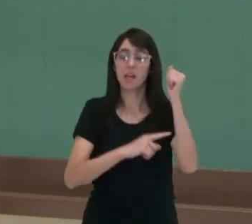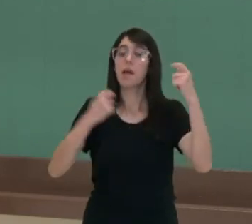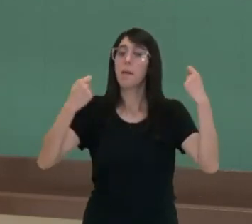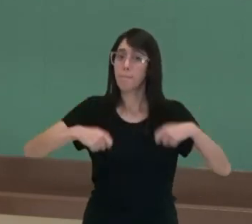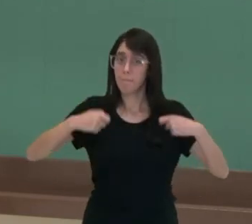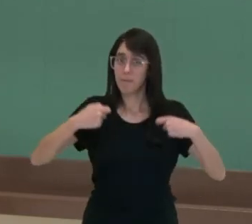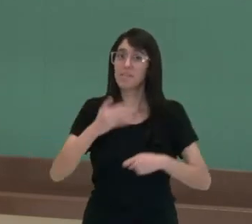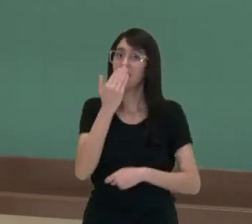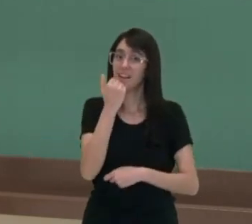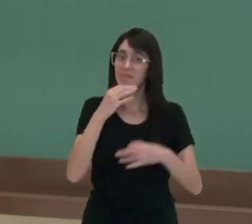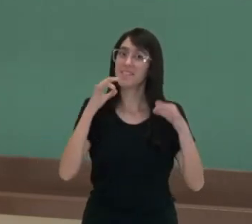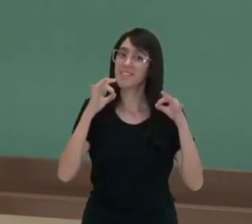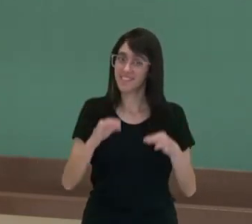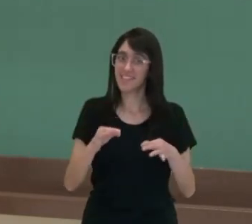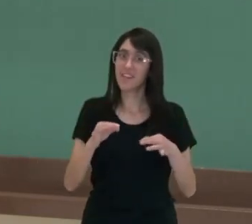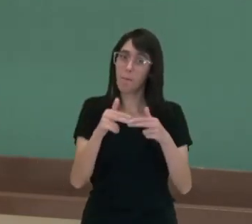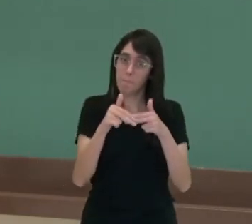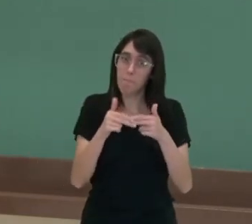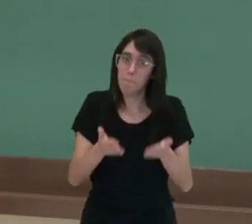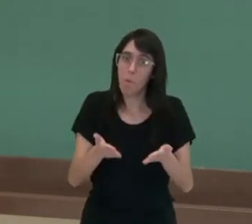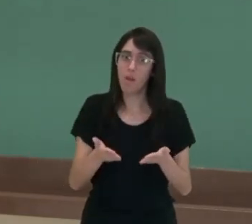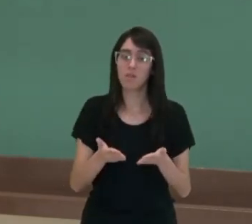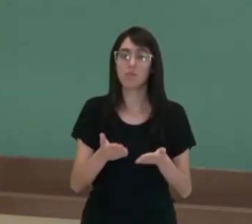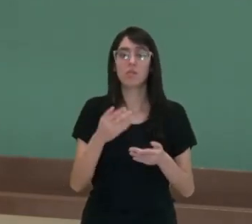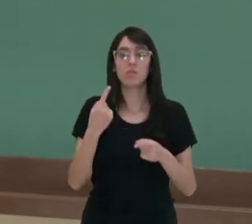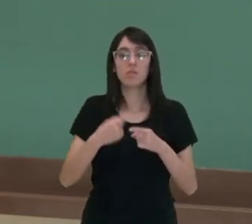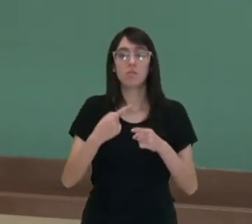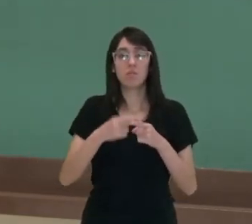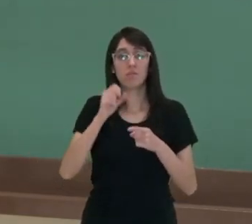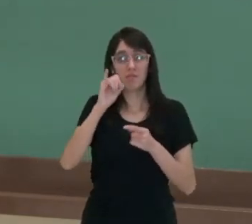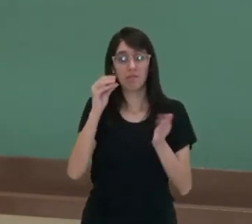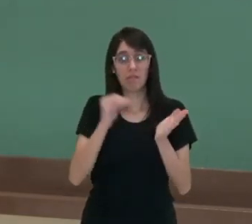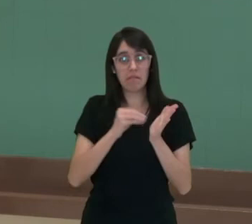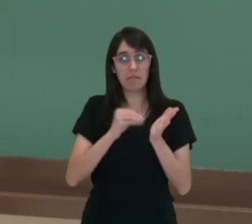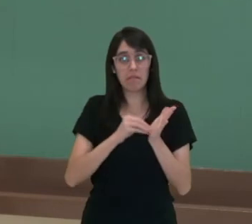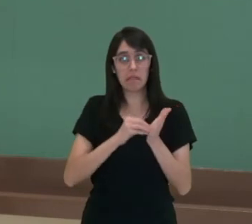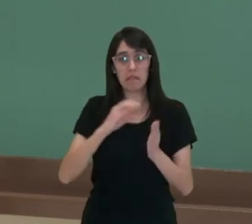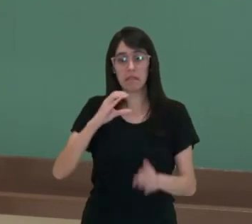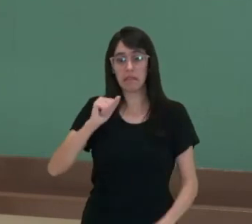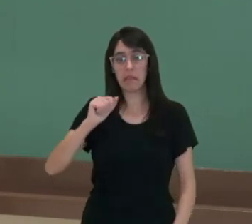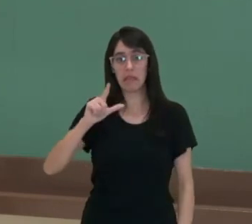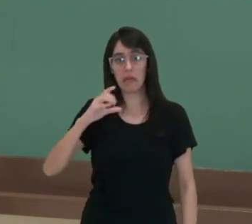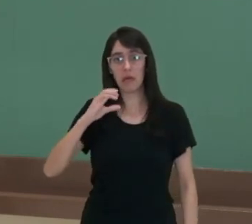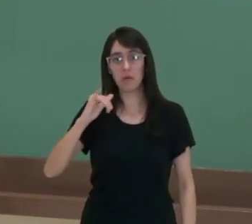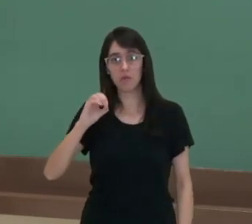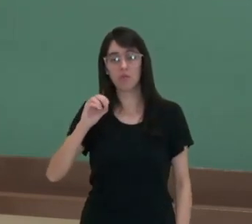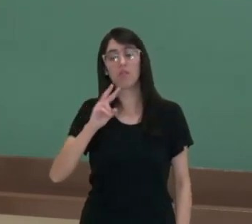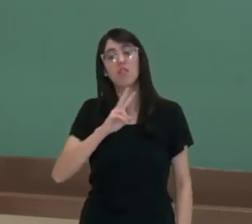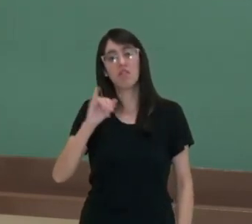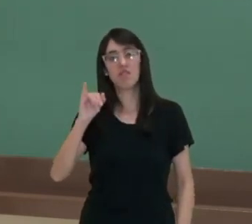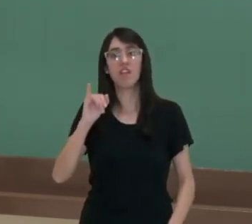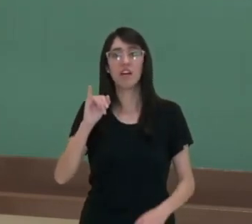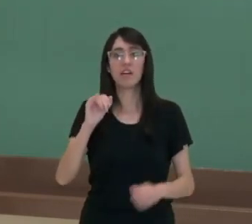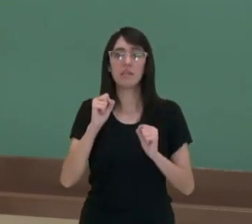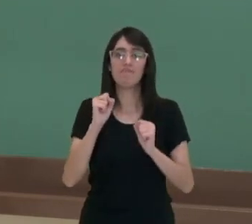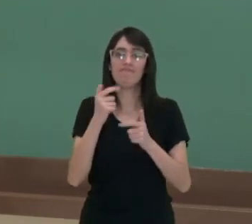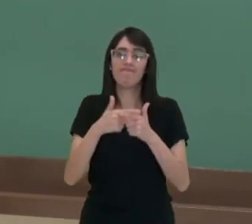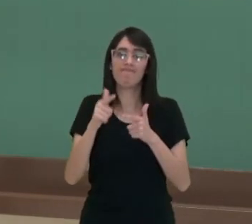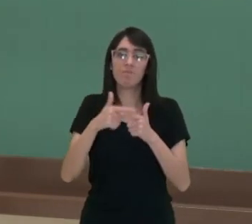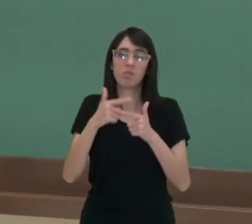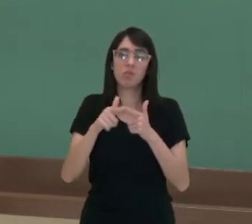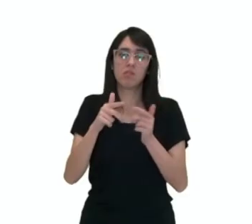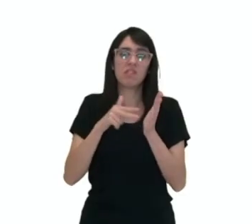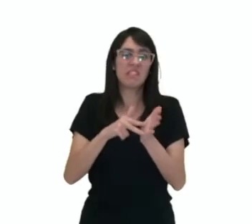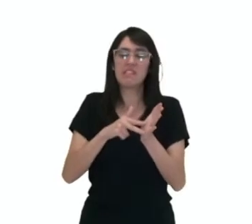uma alimentação adequada, porque se começa a retirar o cálcio, né, ele vai perder a rigidez, ele pode ficar poroso.